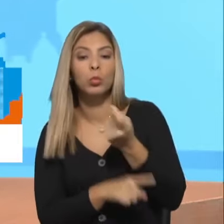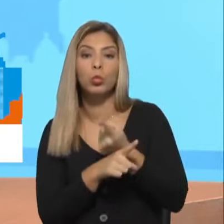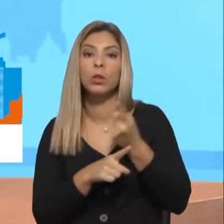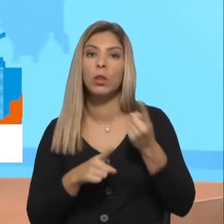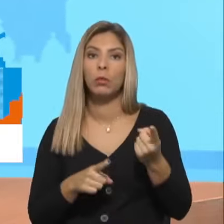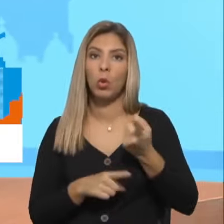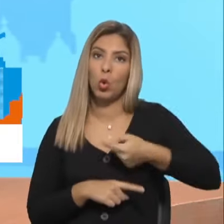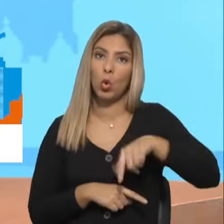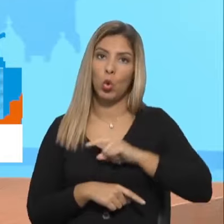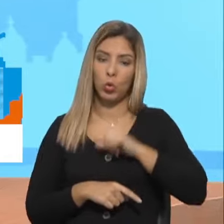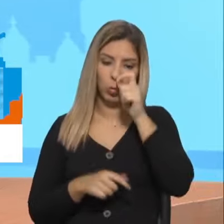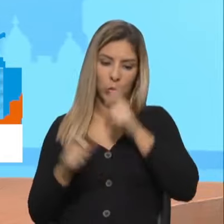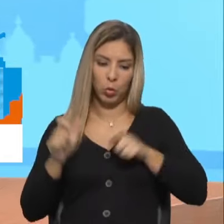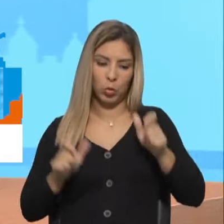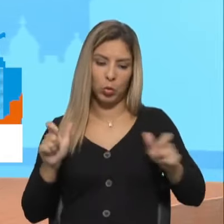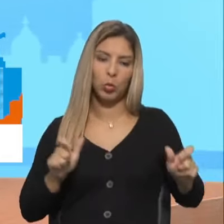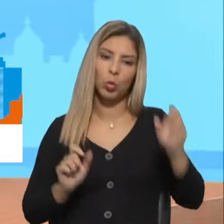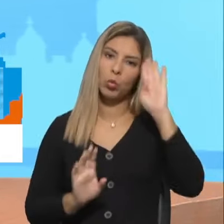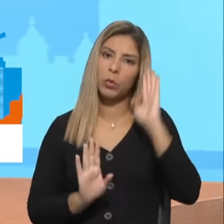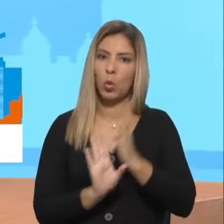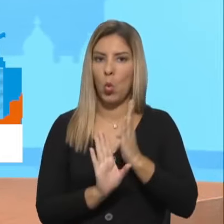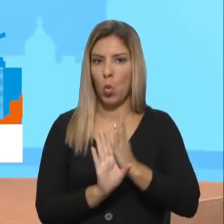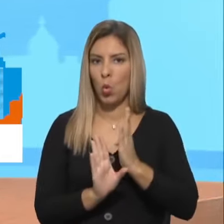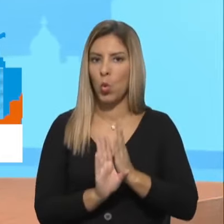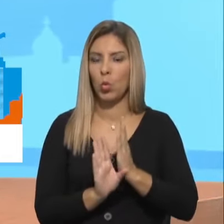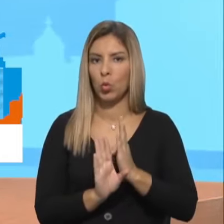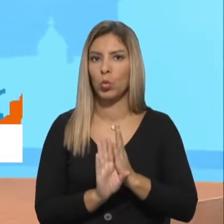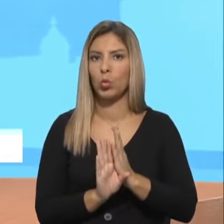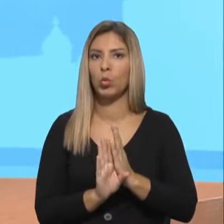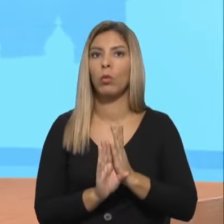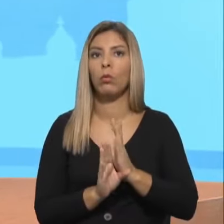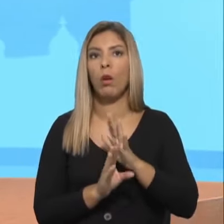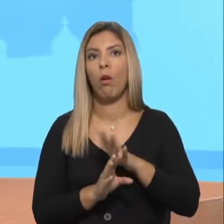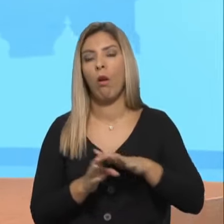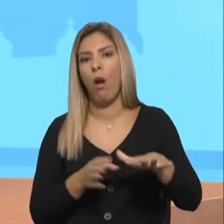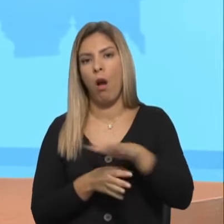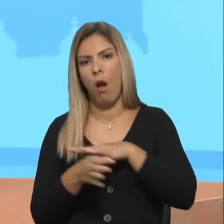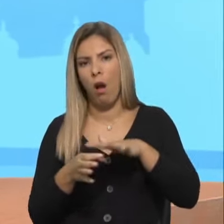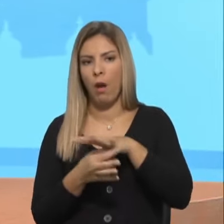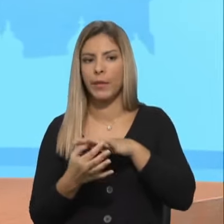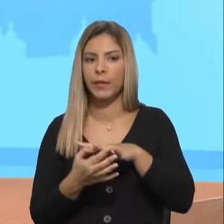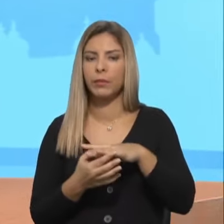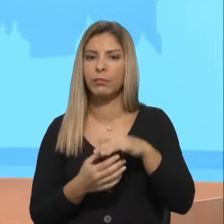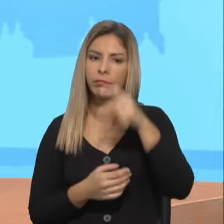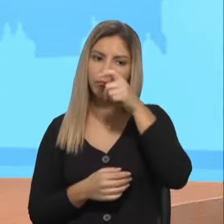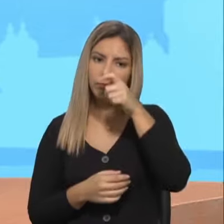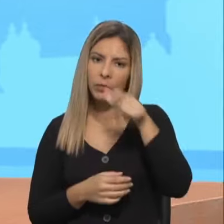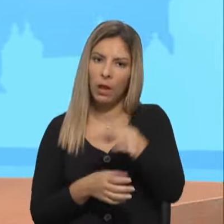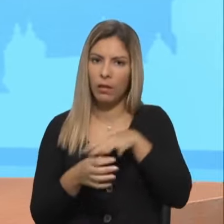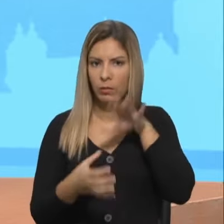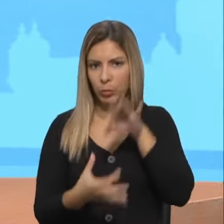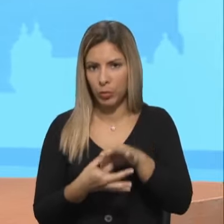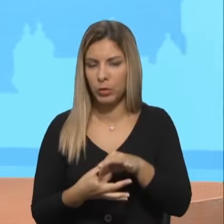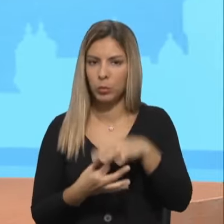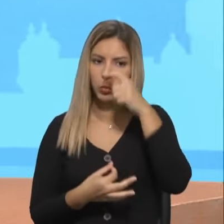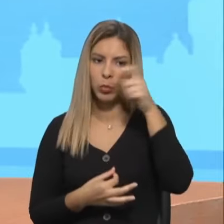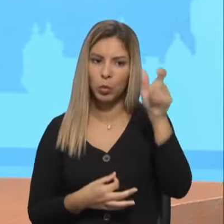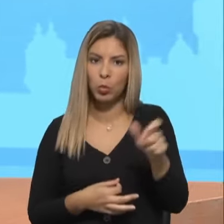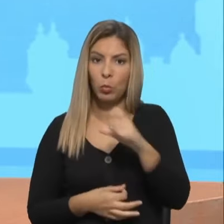somos um grupo de de psicólogos que especialistas no luto portanto já alguns anos que trabalhamos com a população